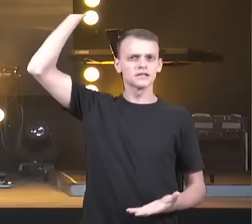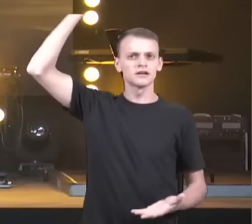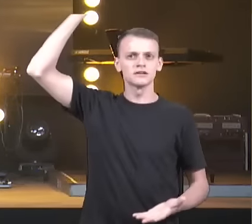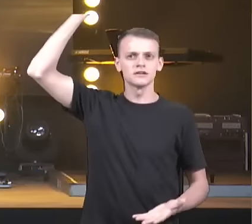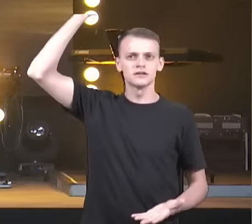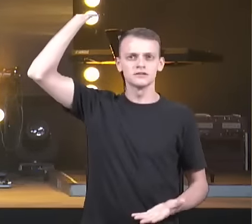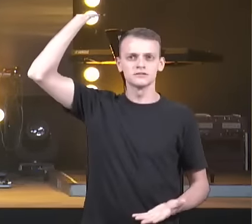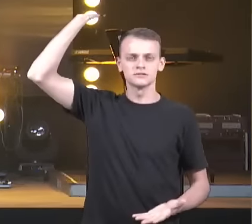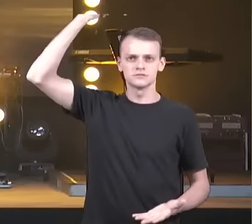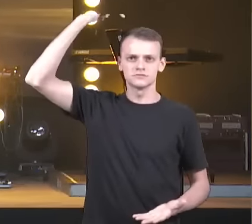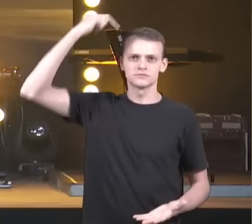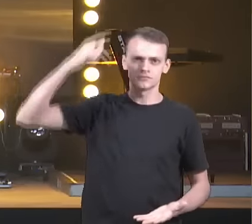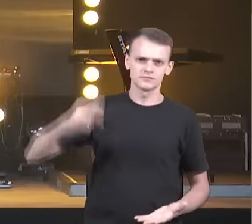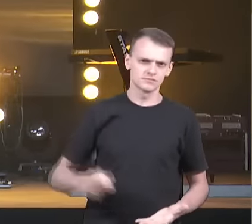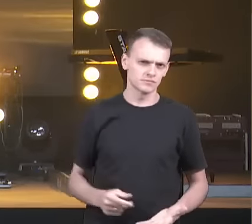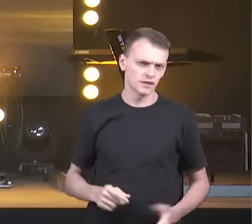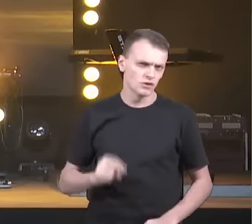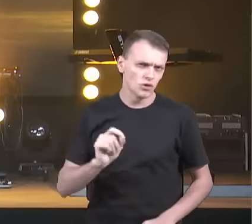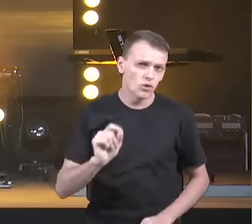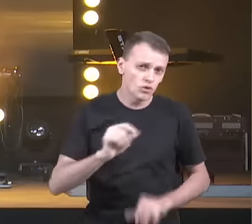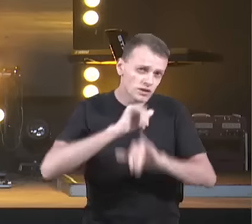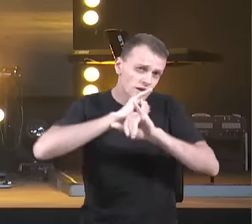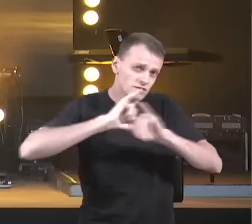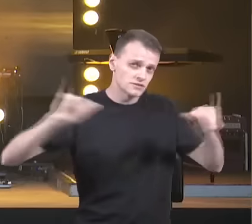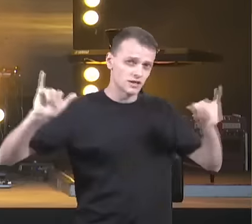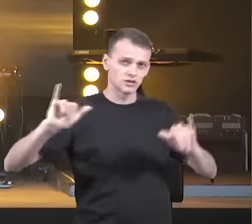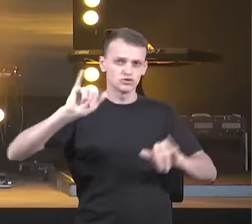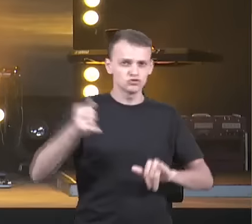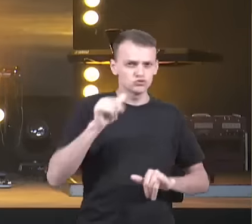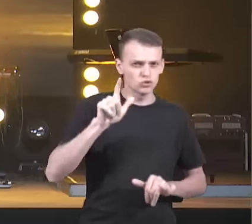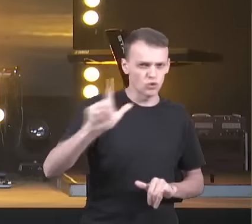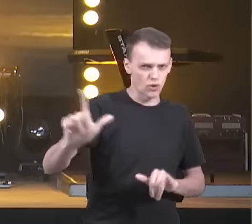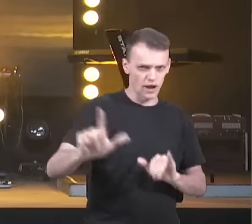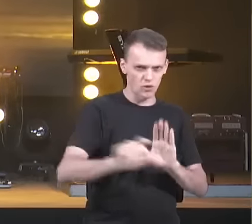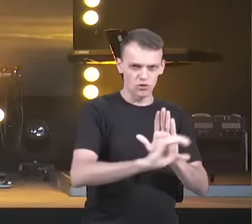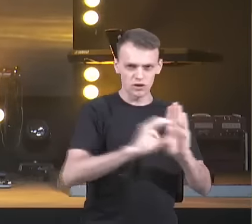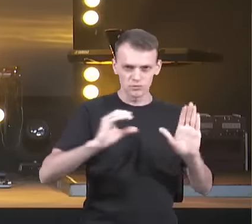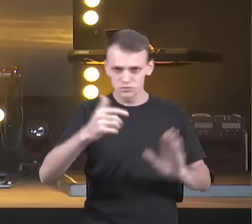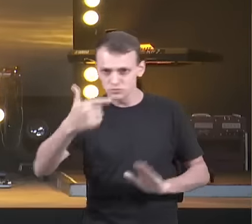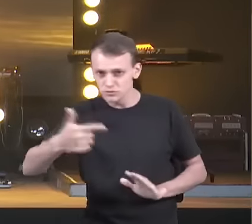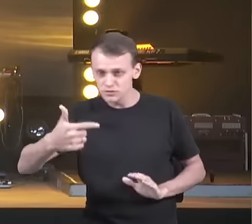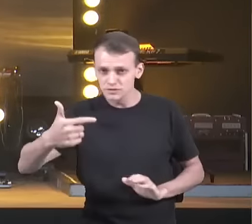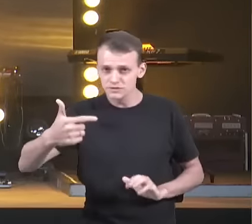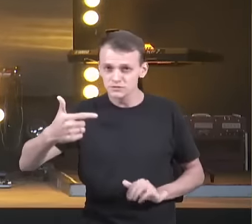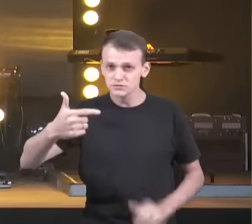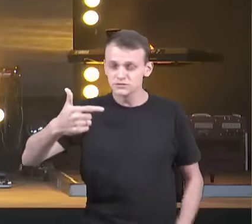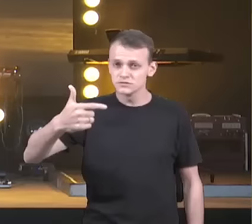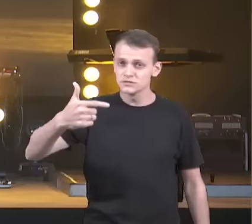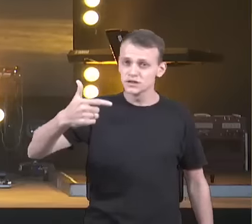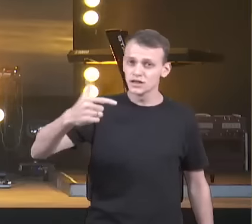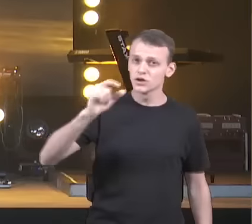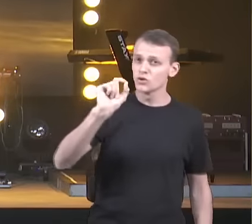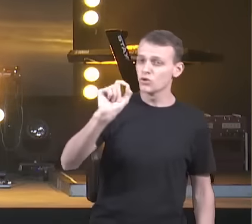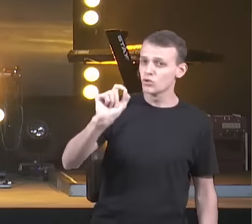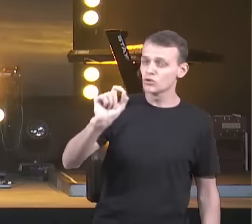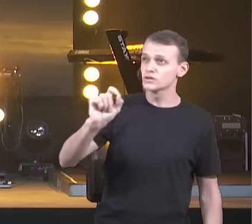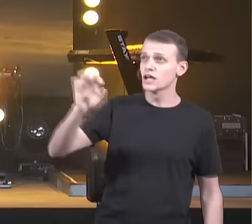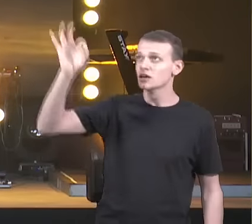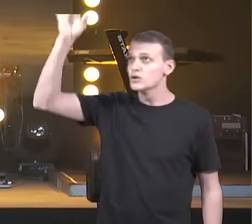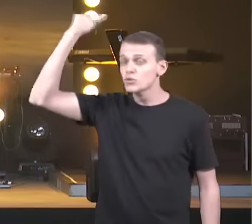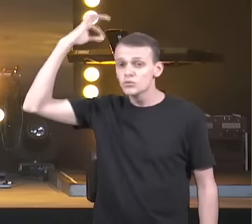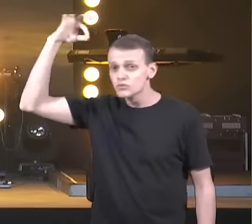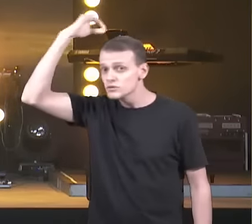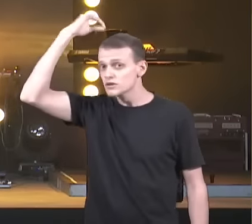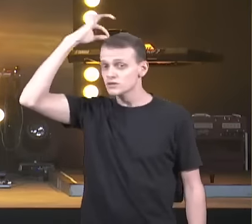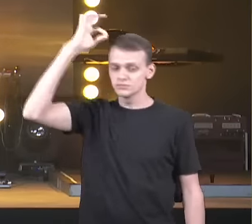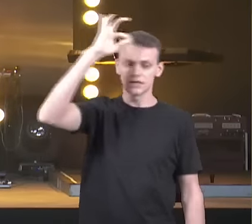I. Ele está dizendo sobre a profecia de Joel, capítulo 2, que o derramamento do